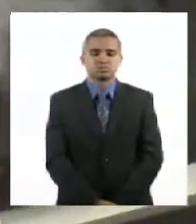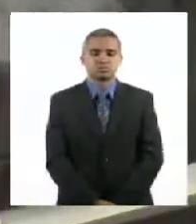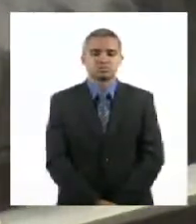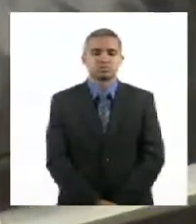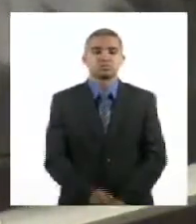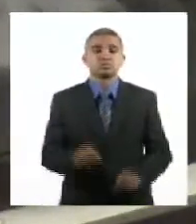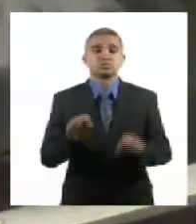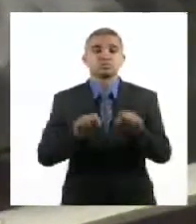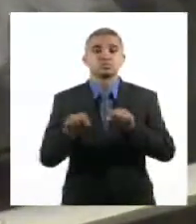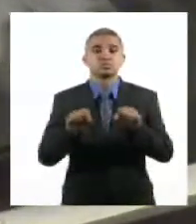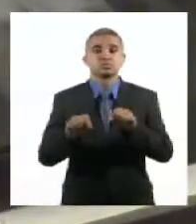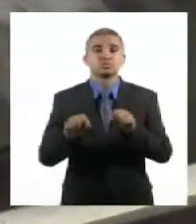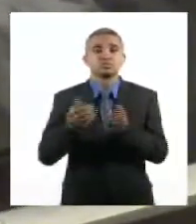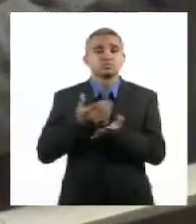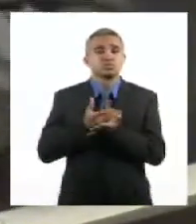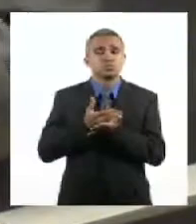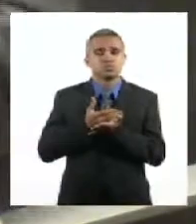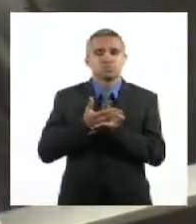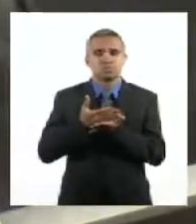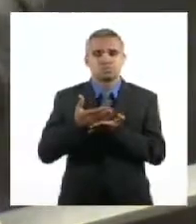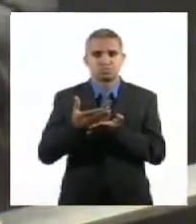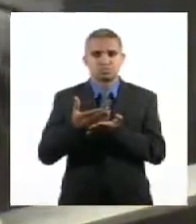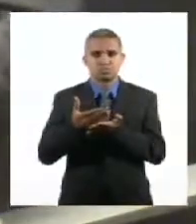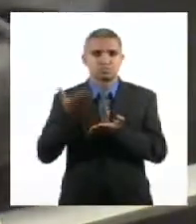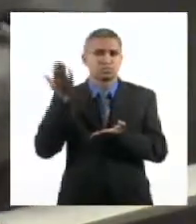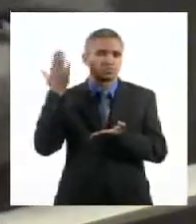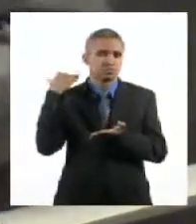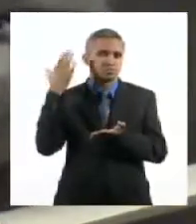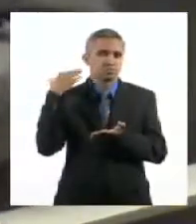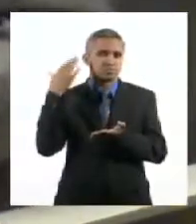de origem. Lá em